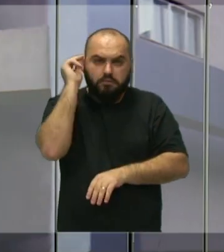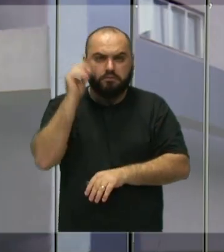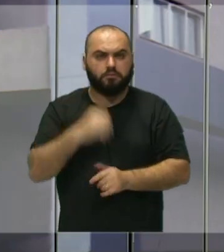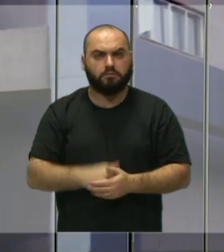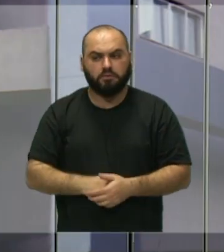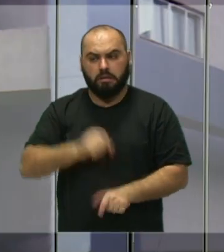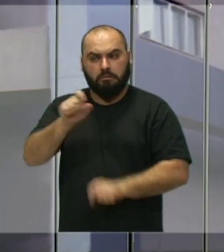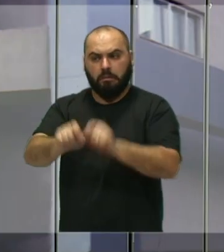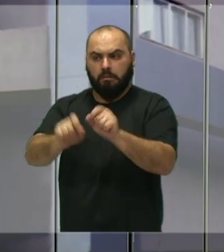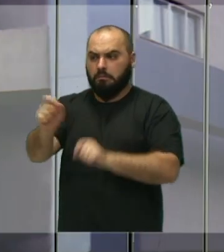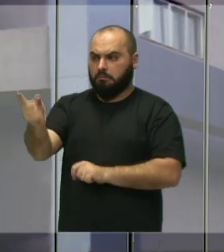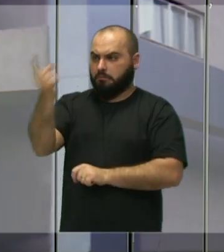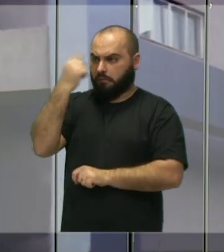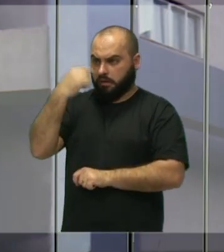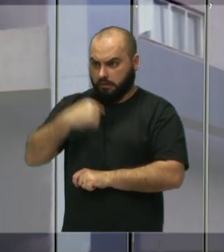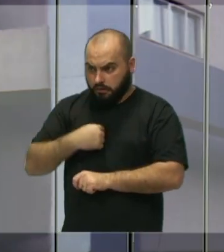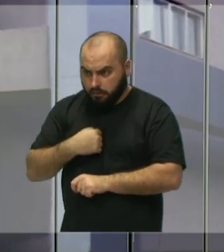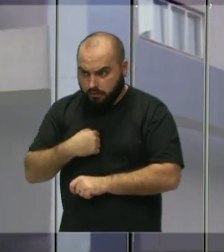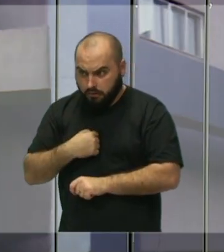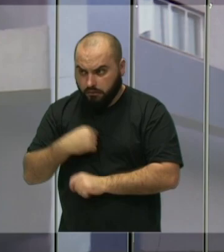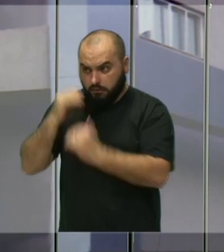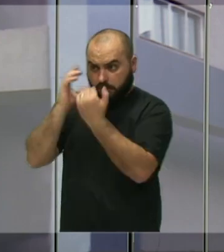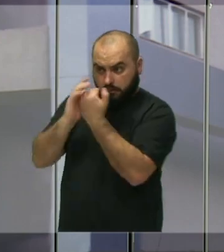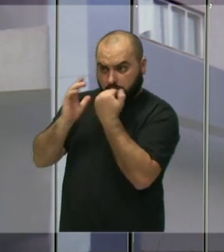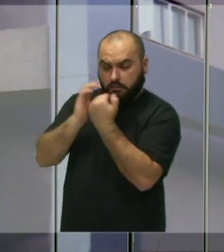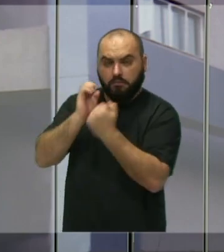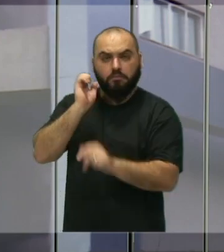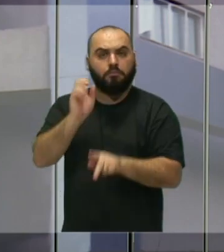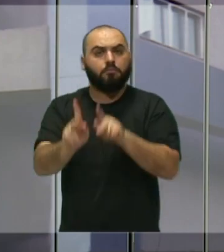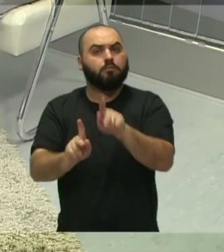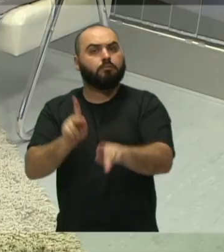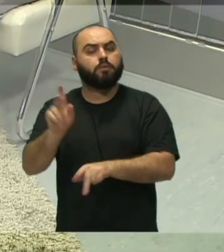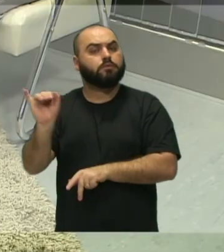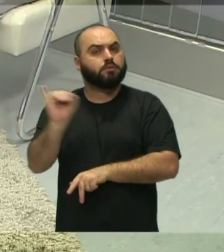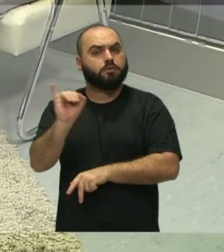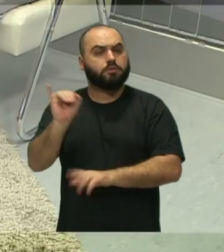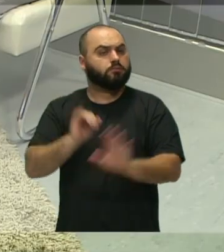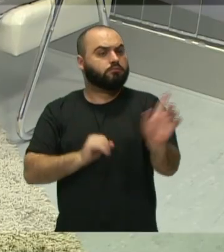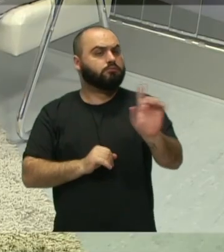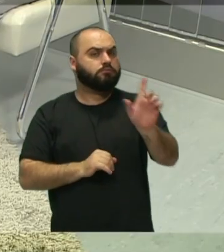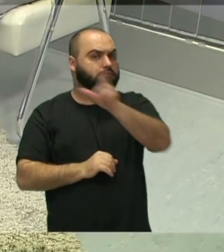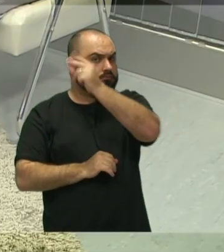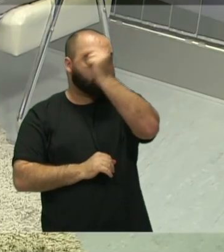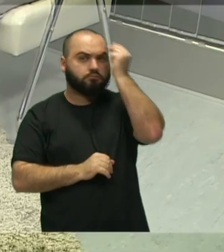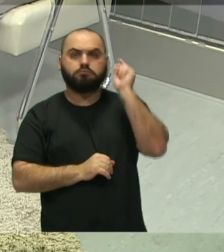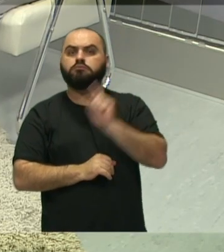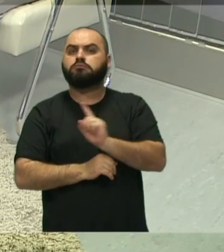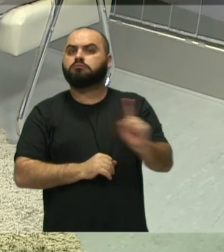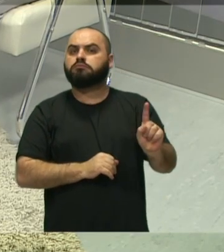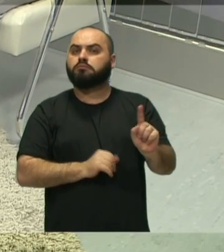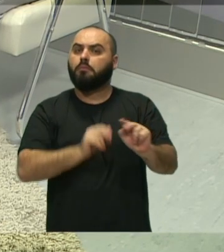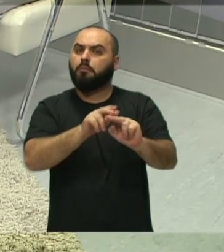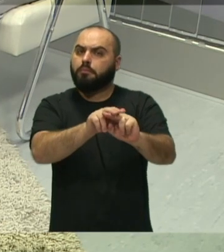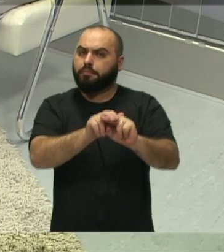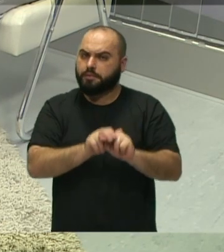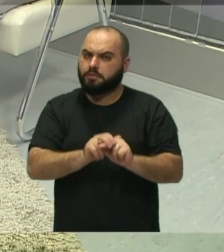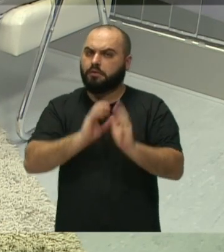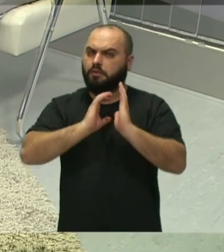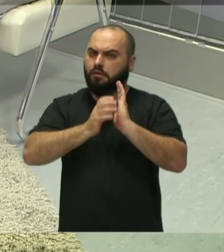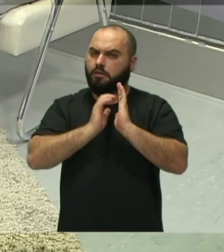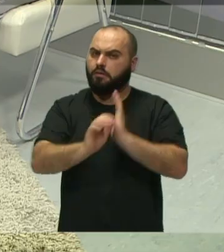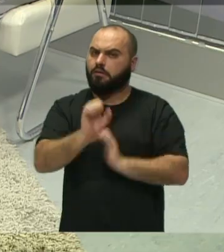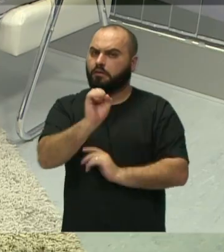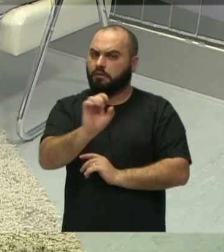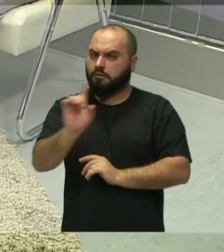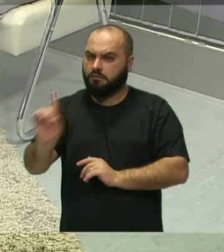deste vereador não é o governo. Quem orienta o mandato deste vereador é o povo de Itajaí. Então, o Solidariedade, quando eu falo num